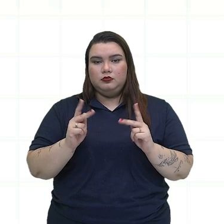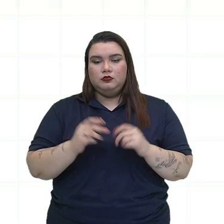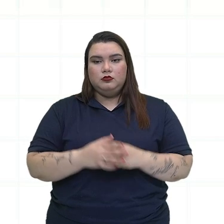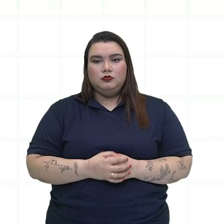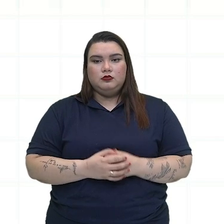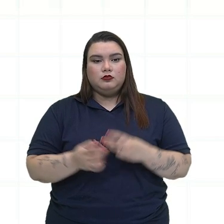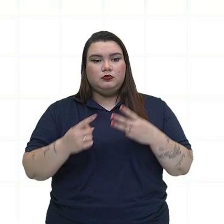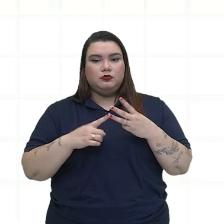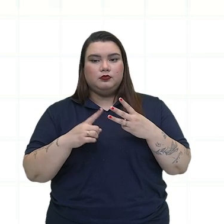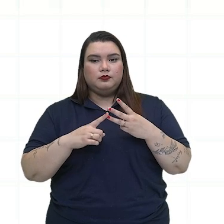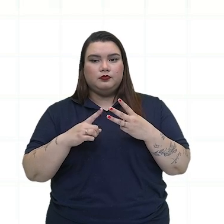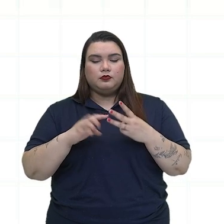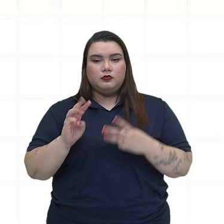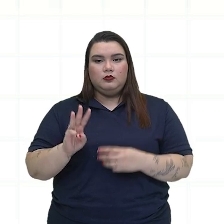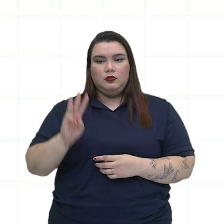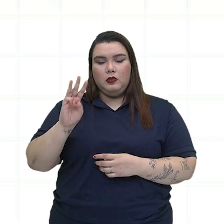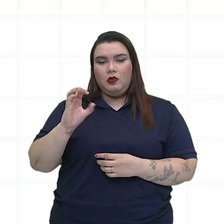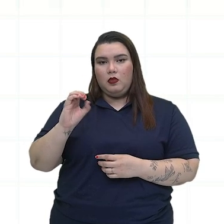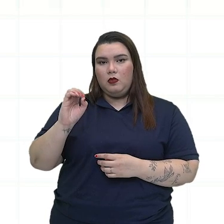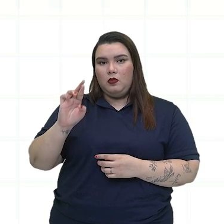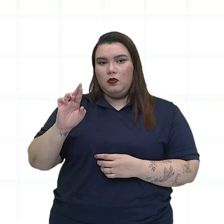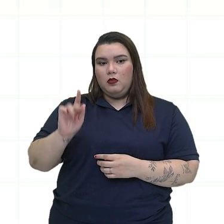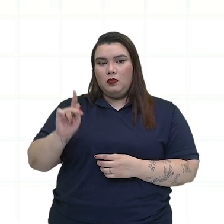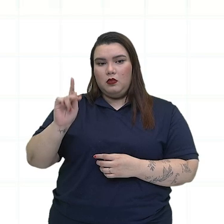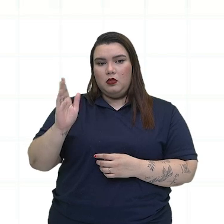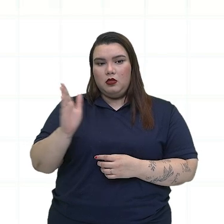só. Work history.